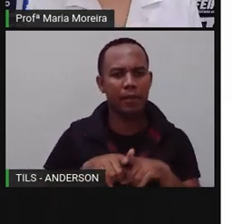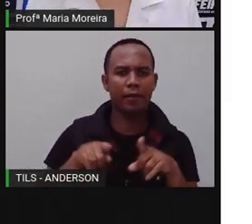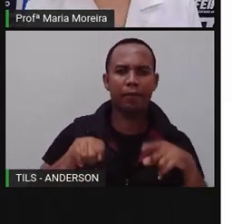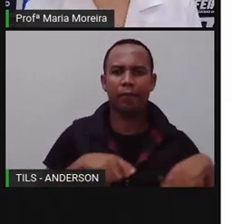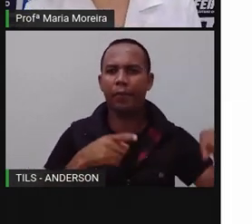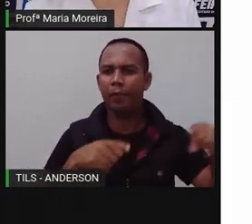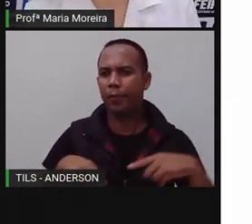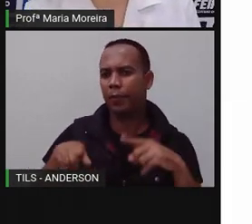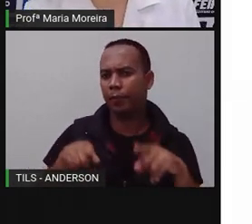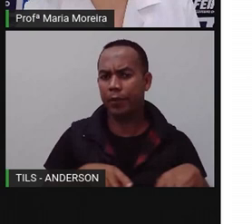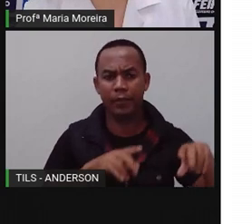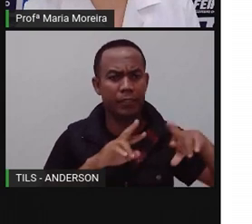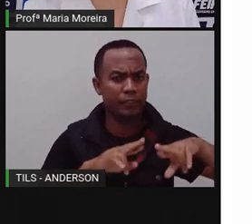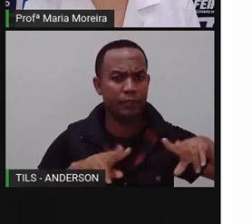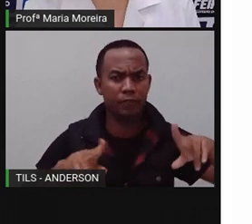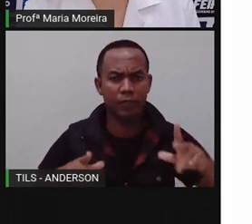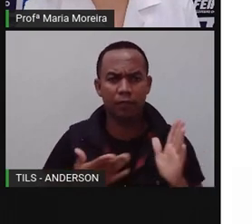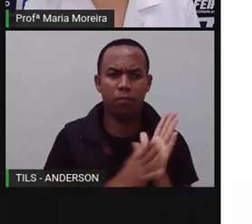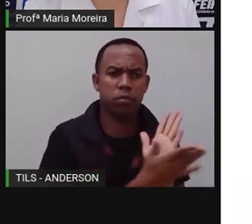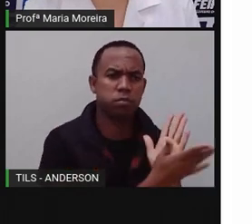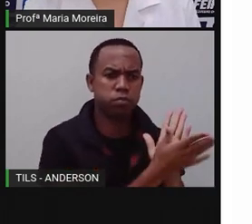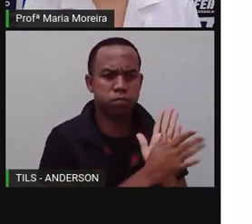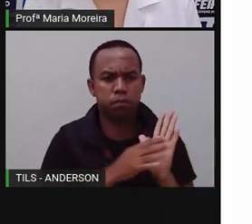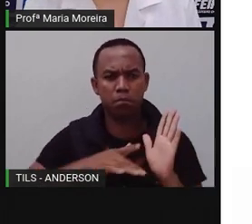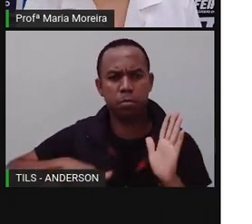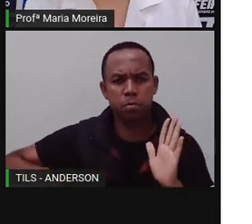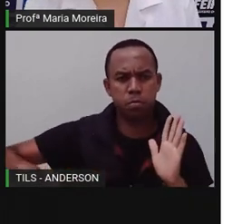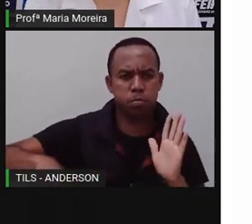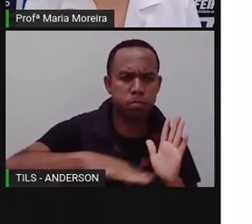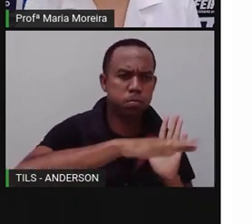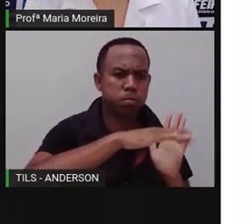folclórica brasileira, e do samba de roda, uma variação, né,